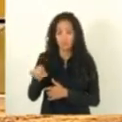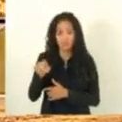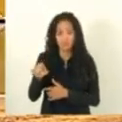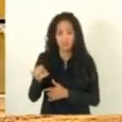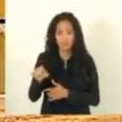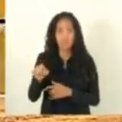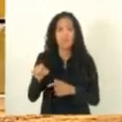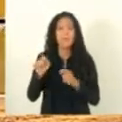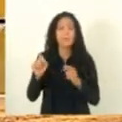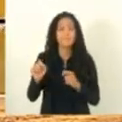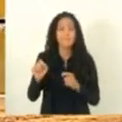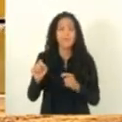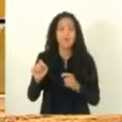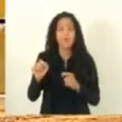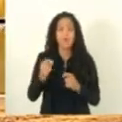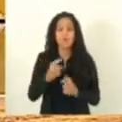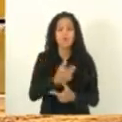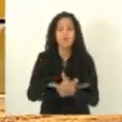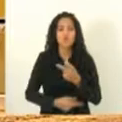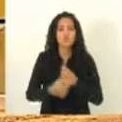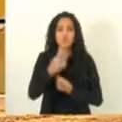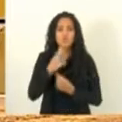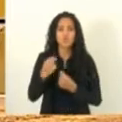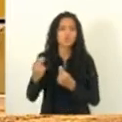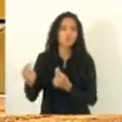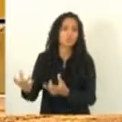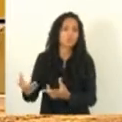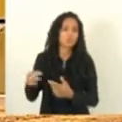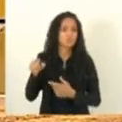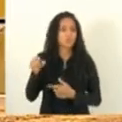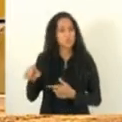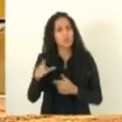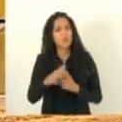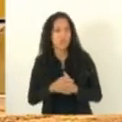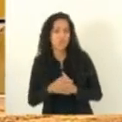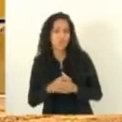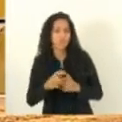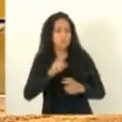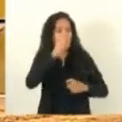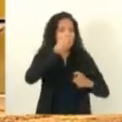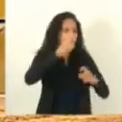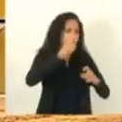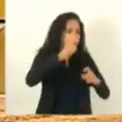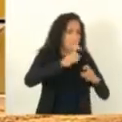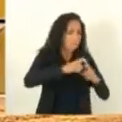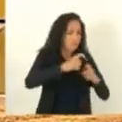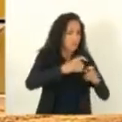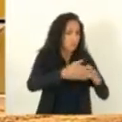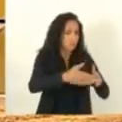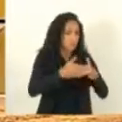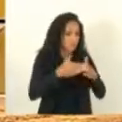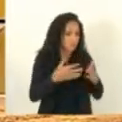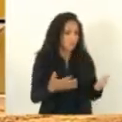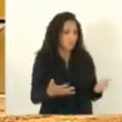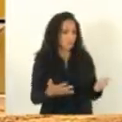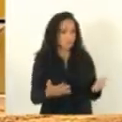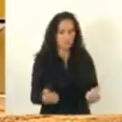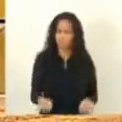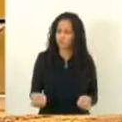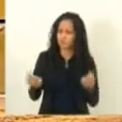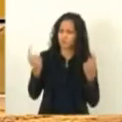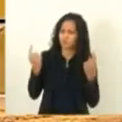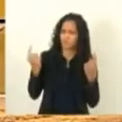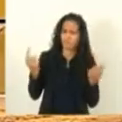tiver um atestado do seu médico dizendo que você pode doar. Ora... olha, para mim isso foi